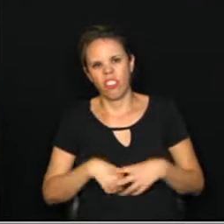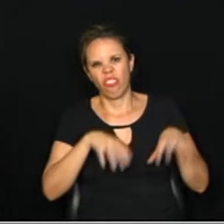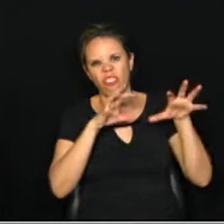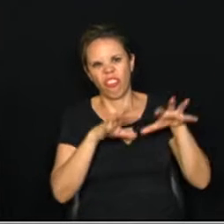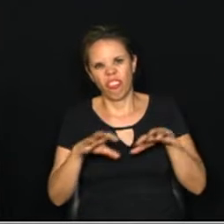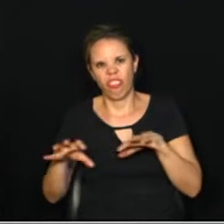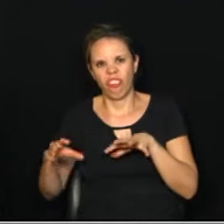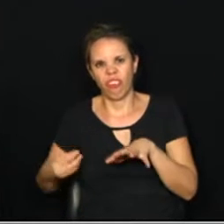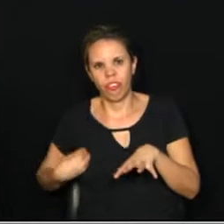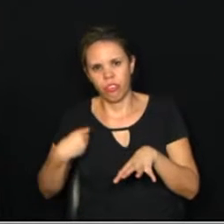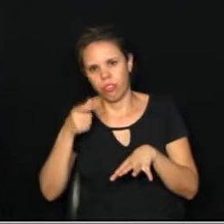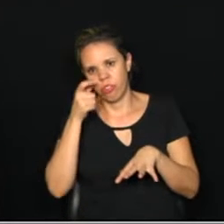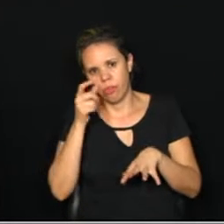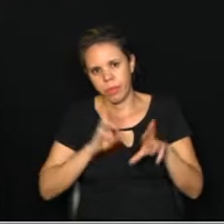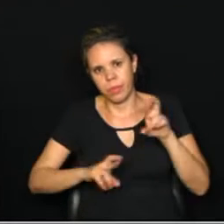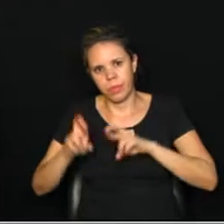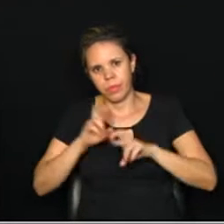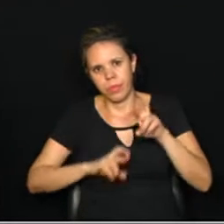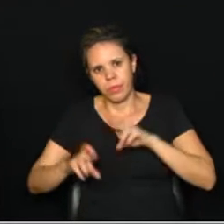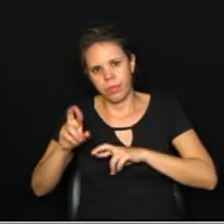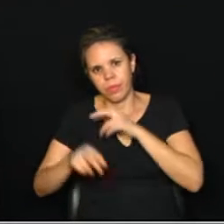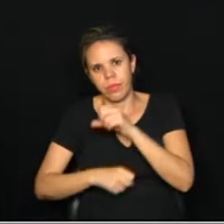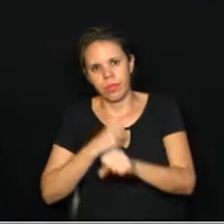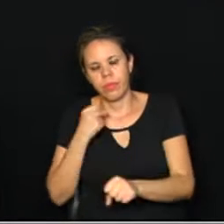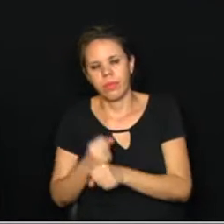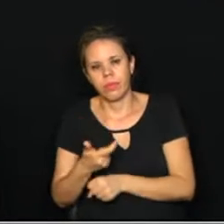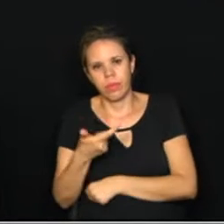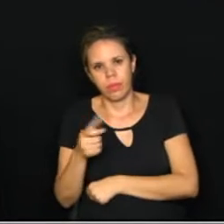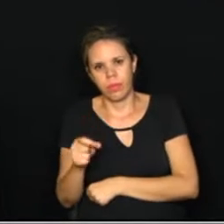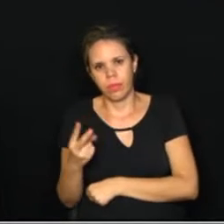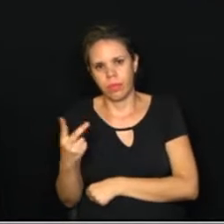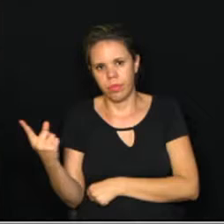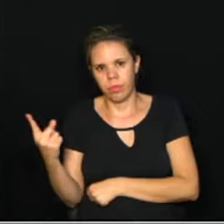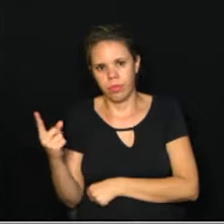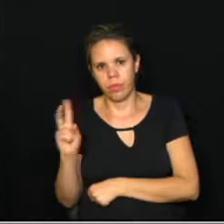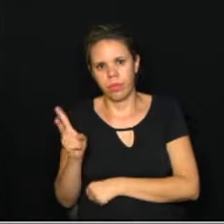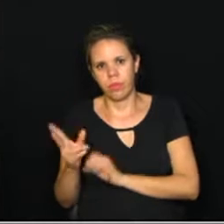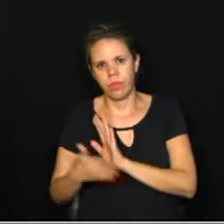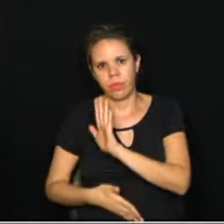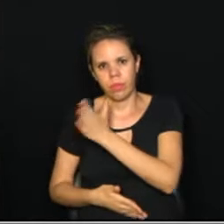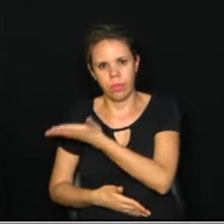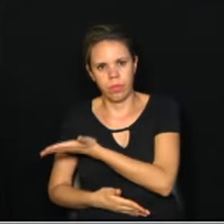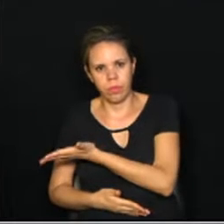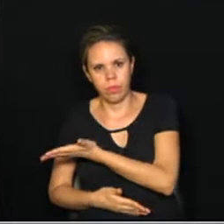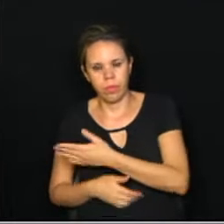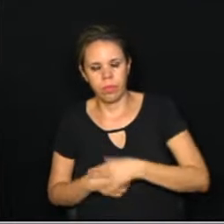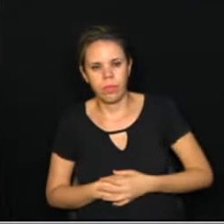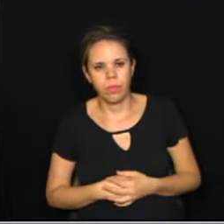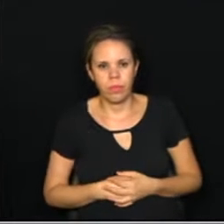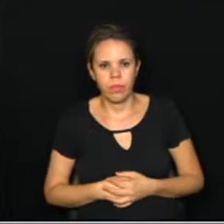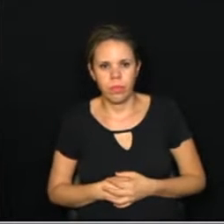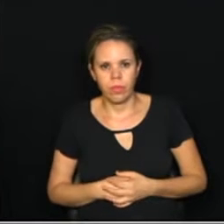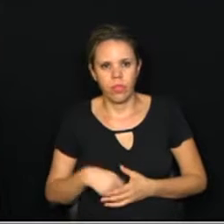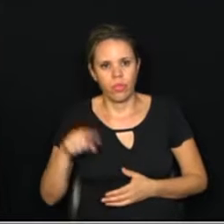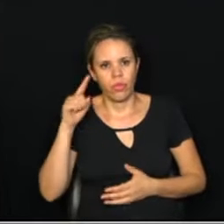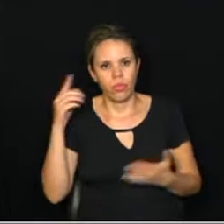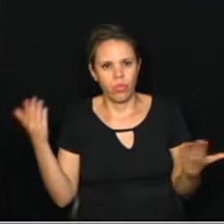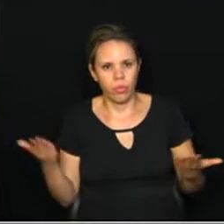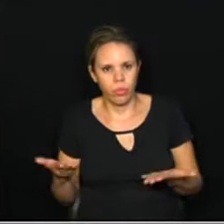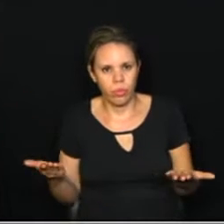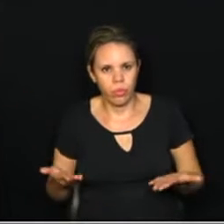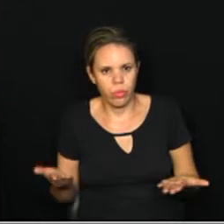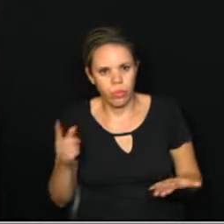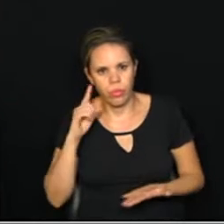nós estamos verificando para esse ano de 2021 vem constatando isso, né? Então, no dia de hoje, né, o